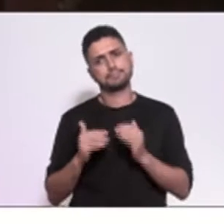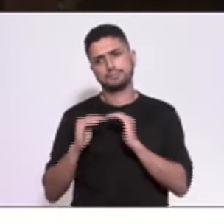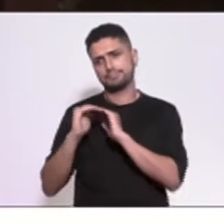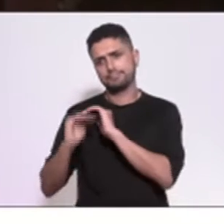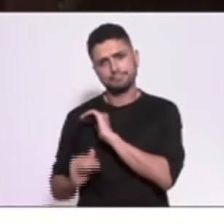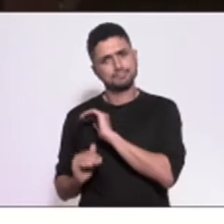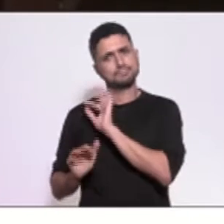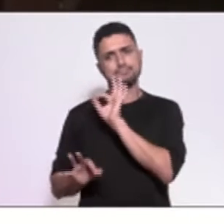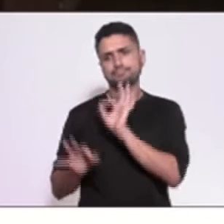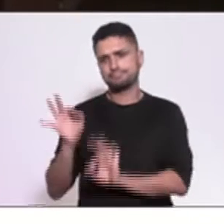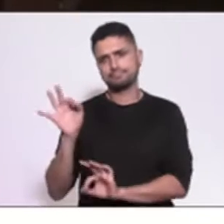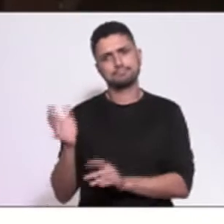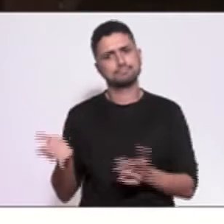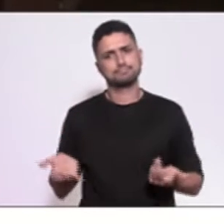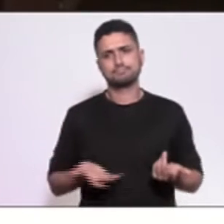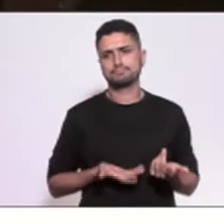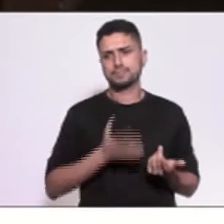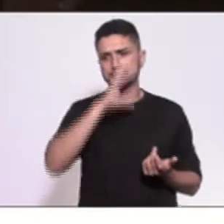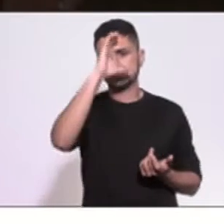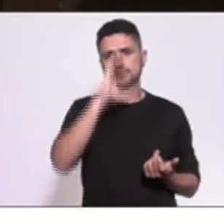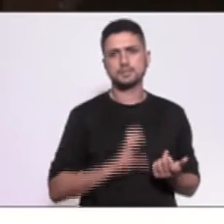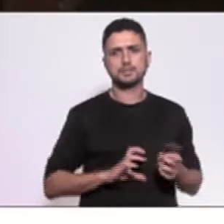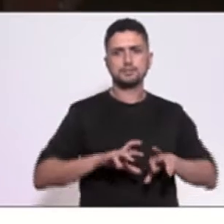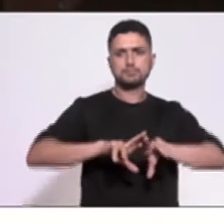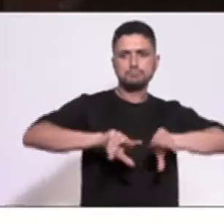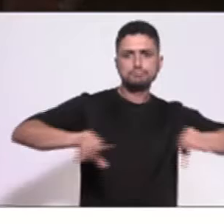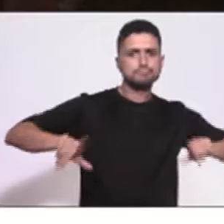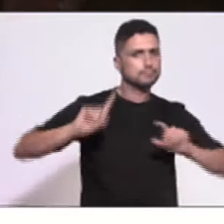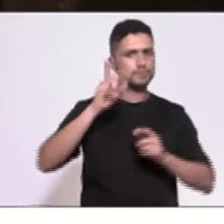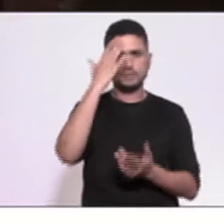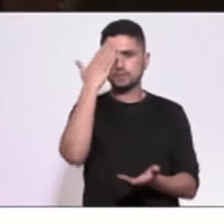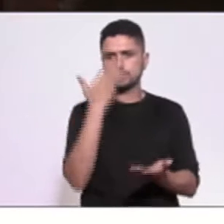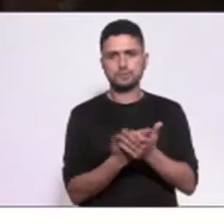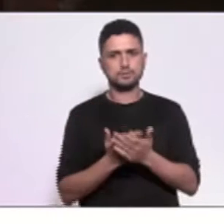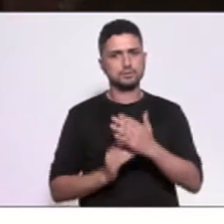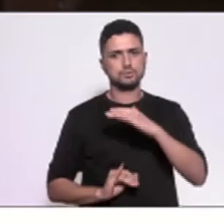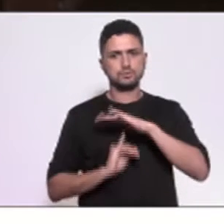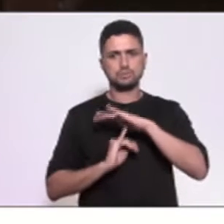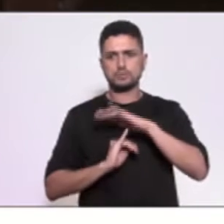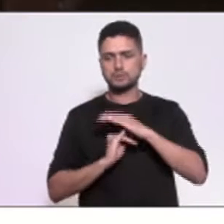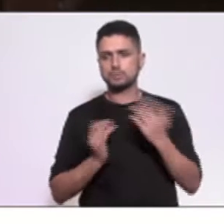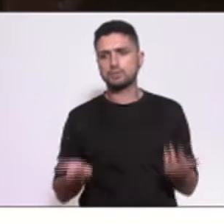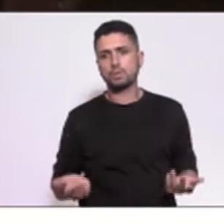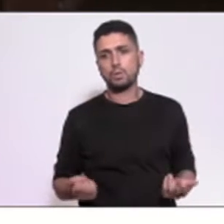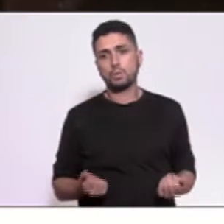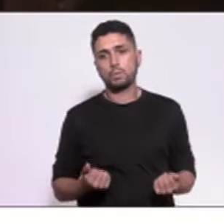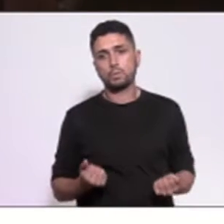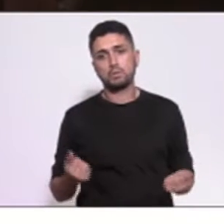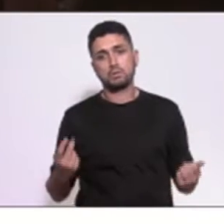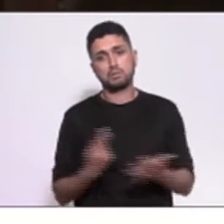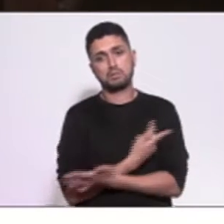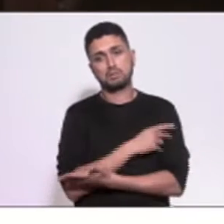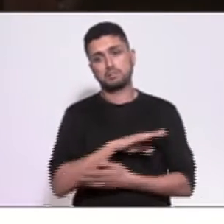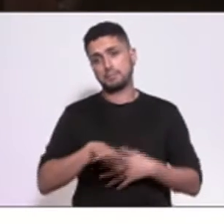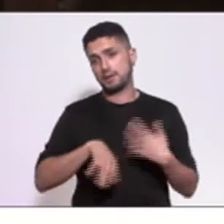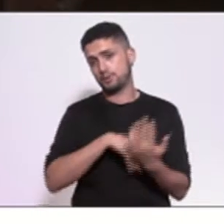ao descrédito dos cidadãos pelas instituições e sujeito à